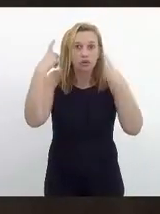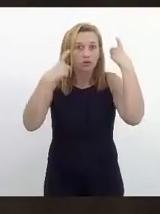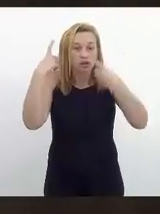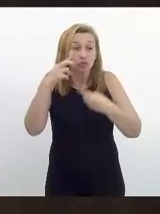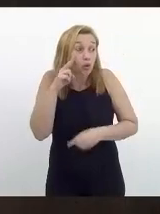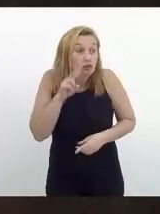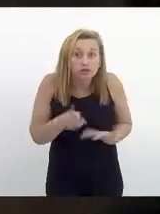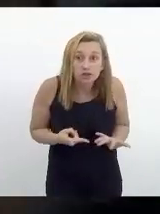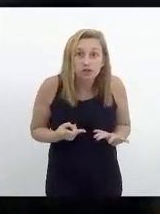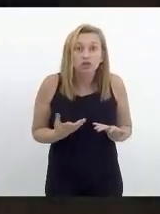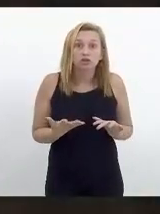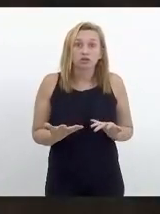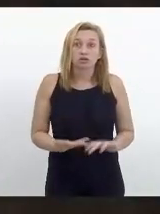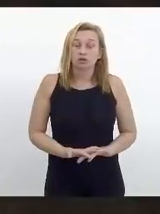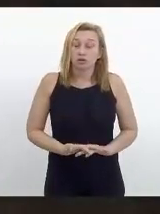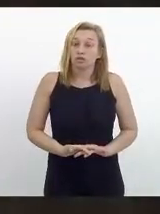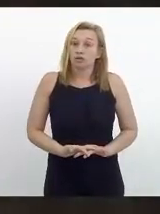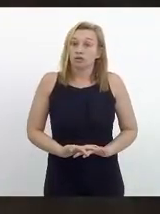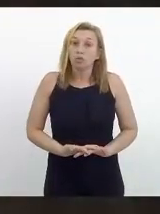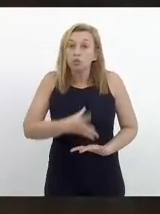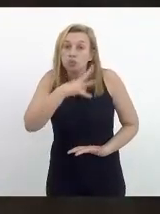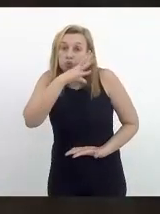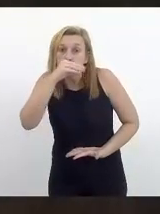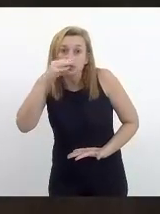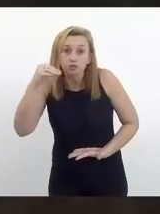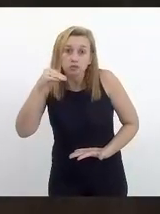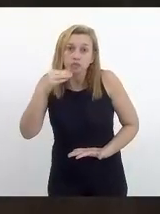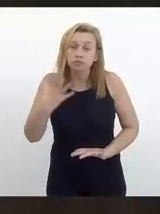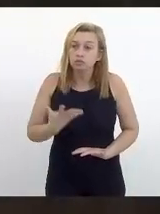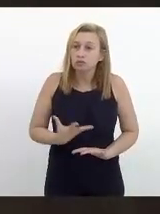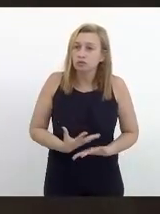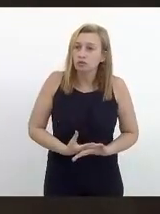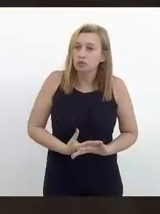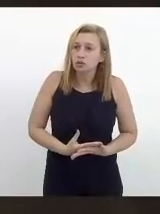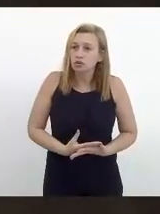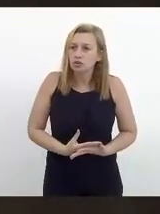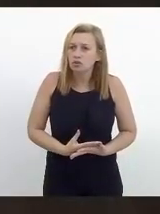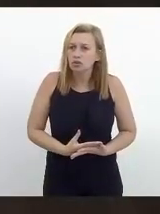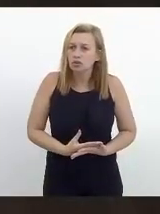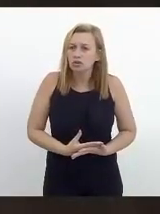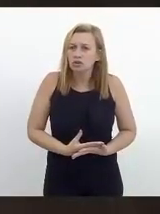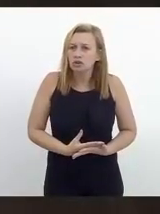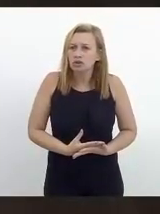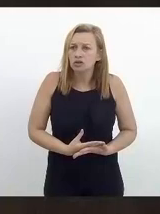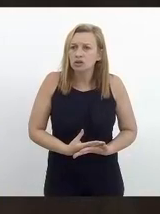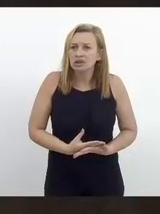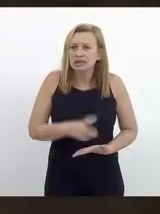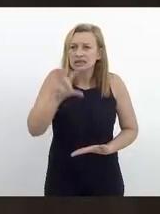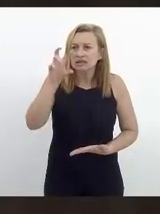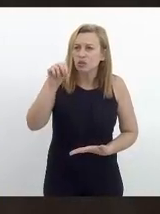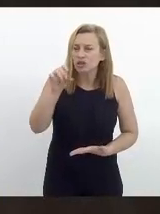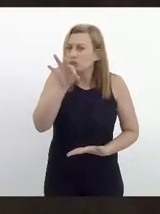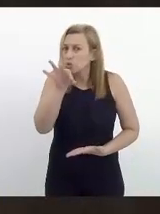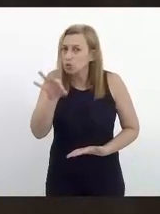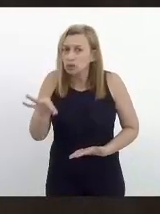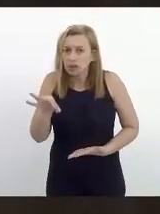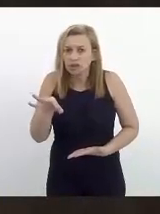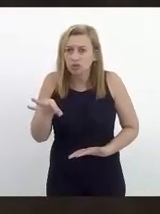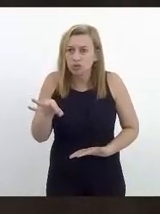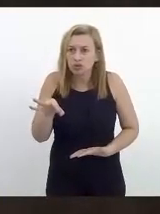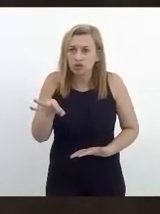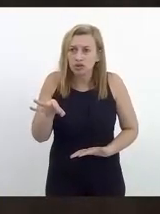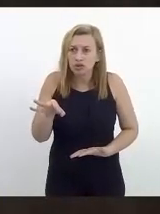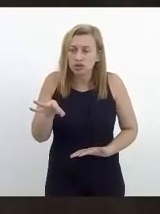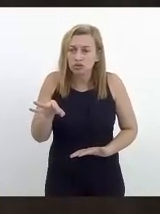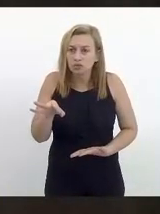presenciei. Os adolescentes estão majoritariamente, mais de 50%,